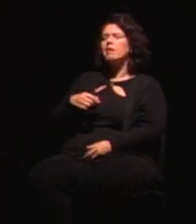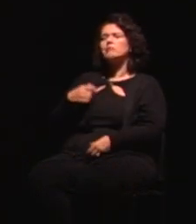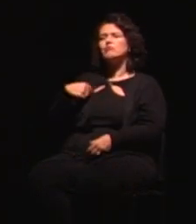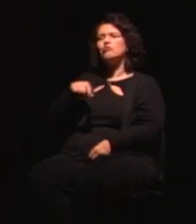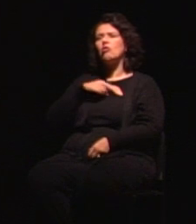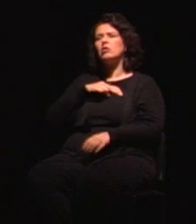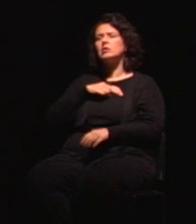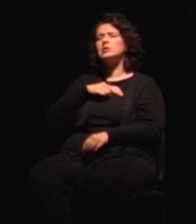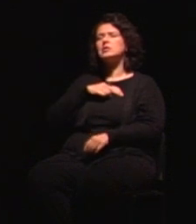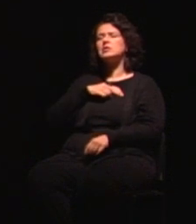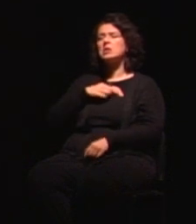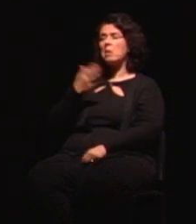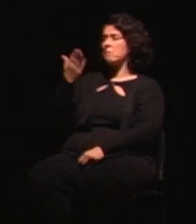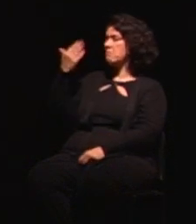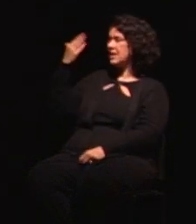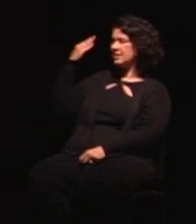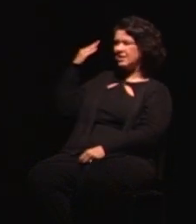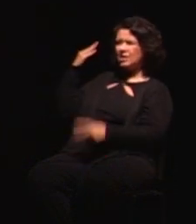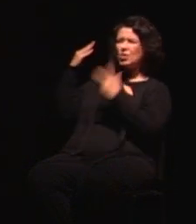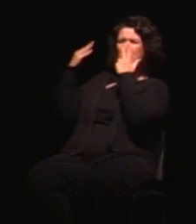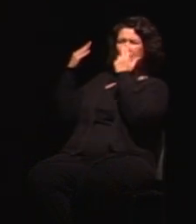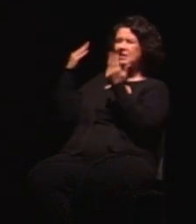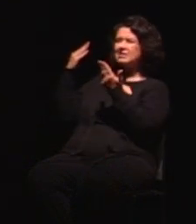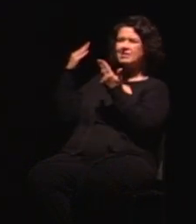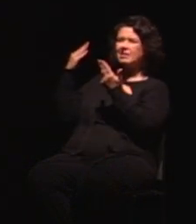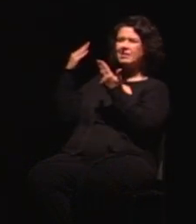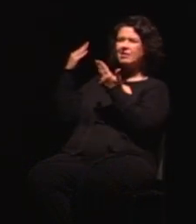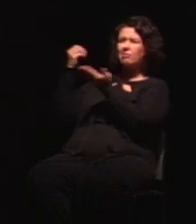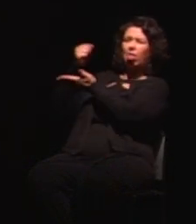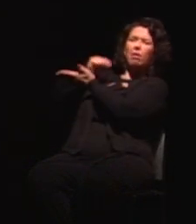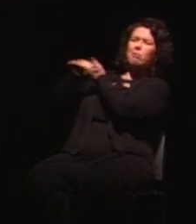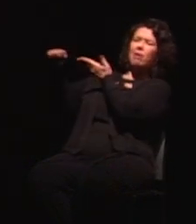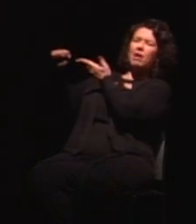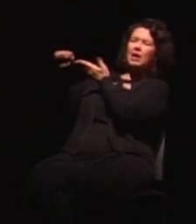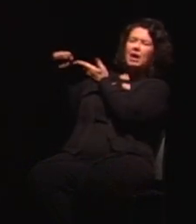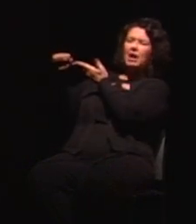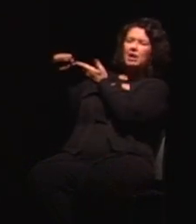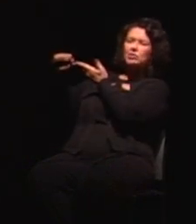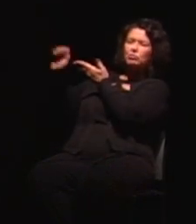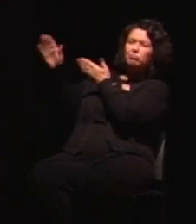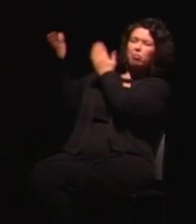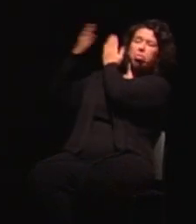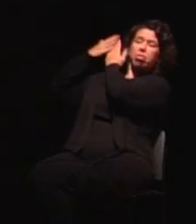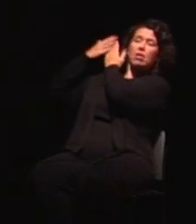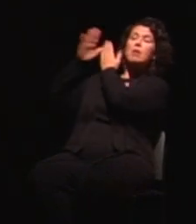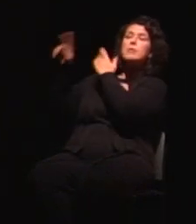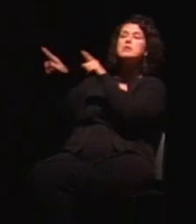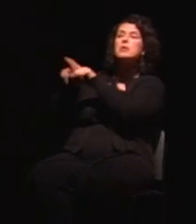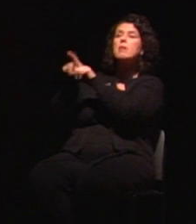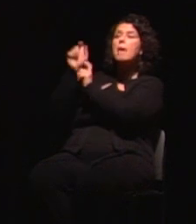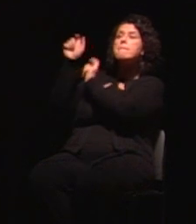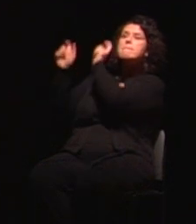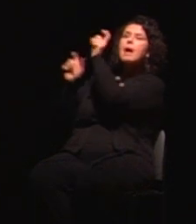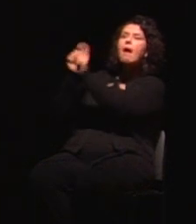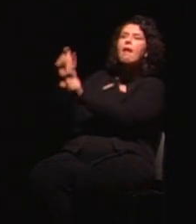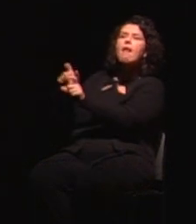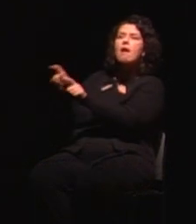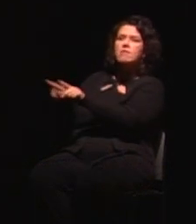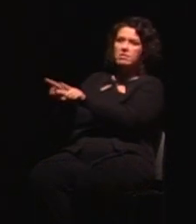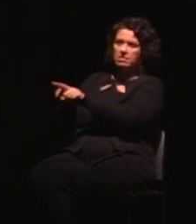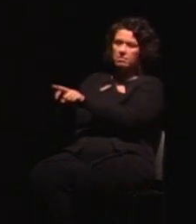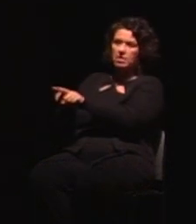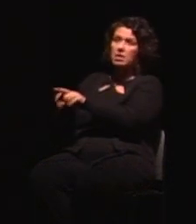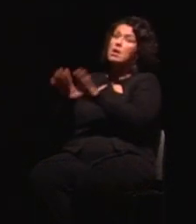é quase negado, é esquecido e tal, como as palavras também. Eu acho que a gente está num momento que a